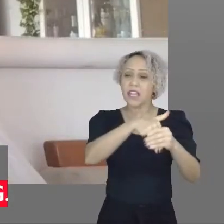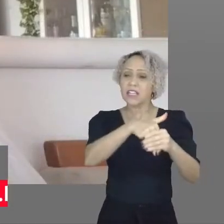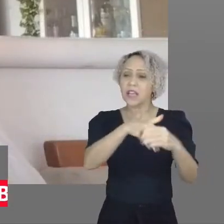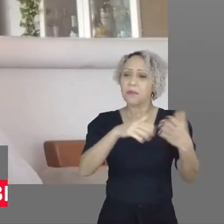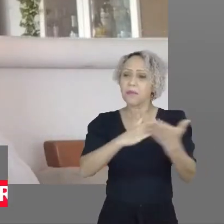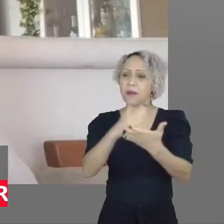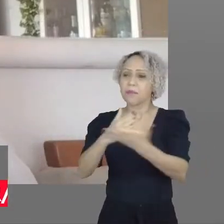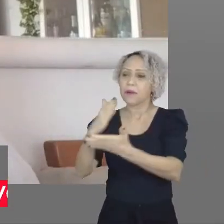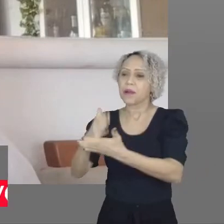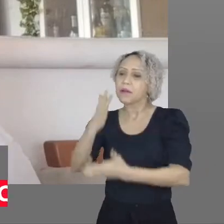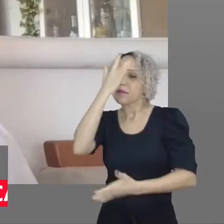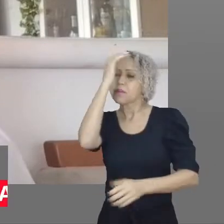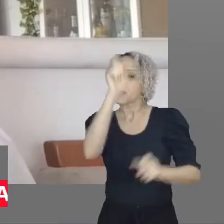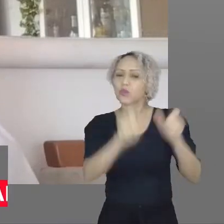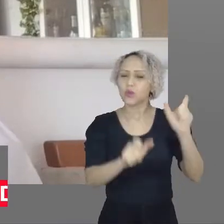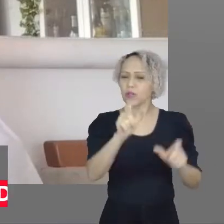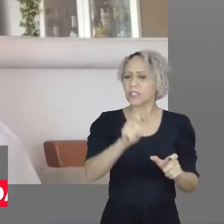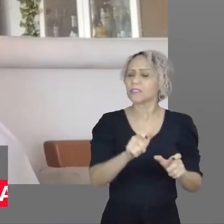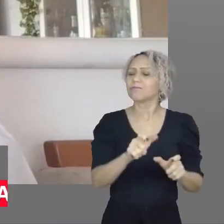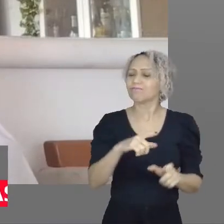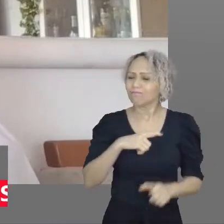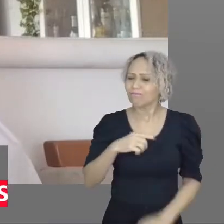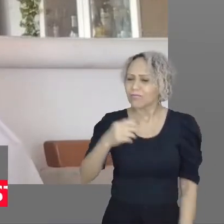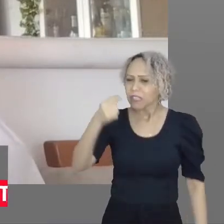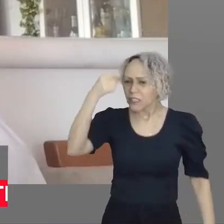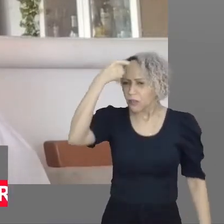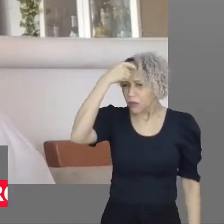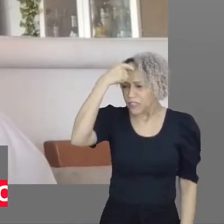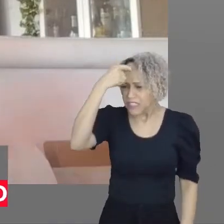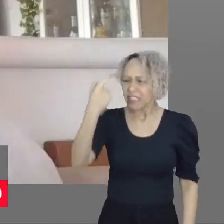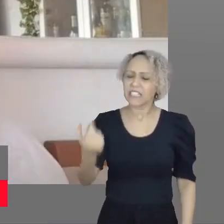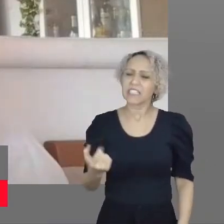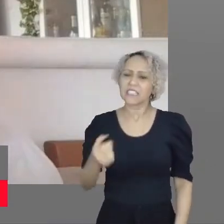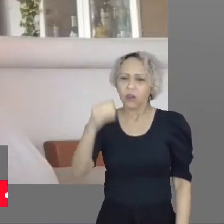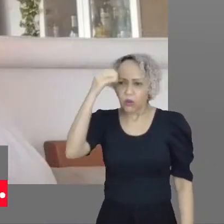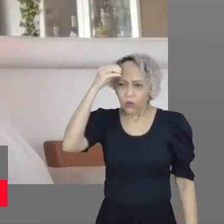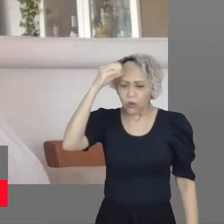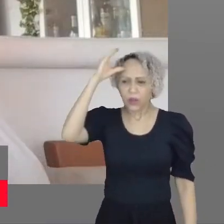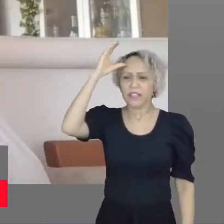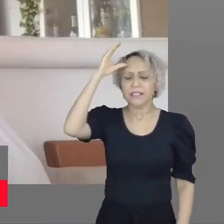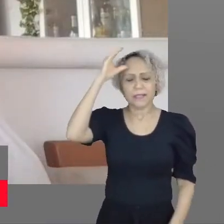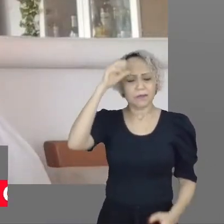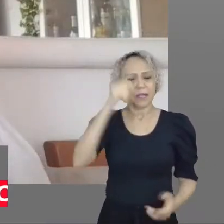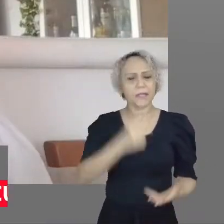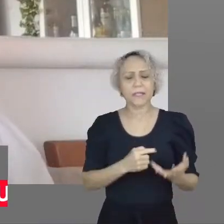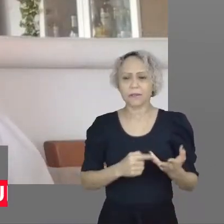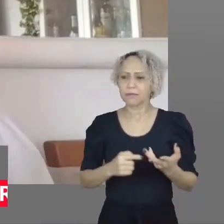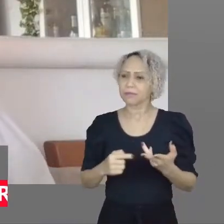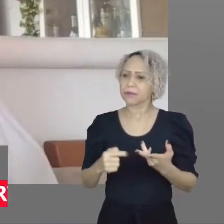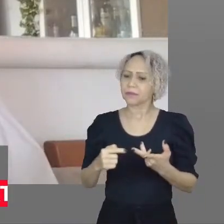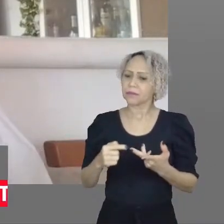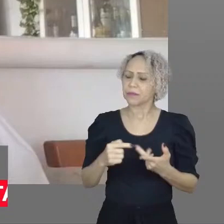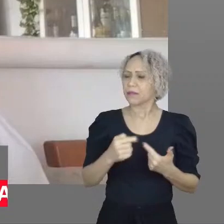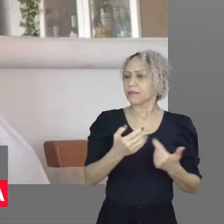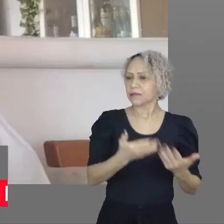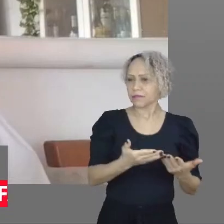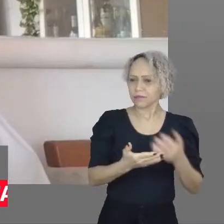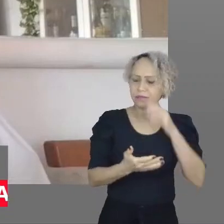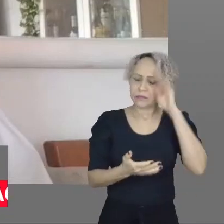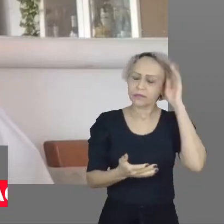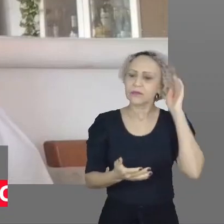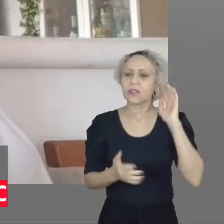de país nós queremos. Para a gente, não basta eleger uma pessoa do nosso campo progressista se essa pessoa